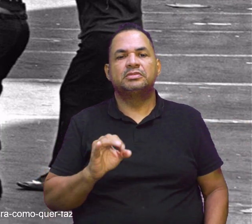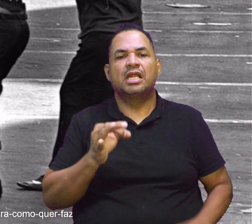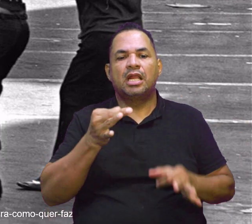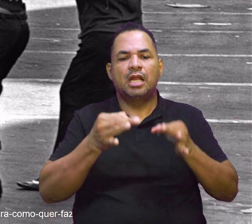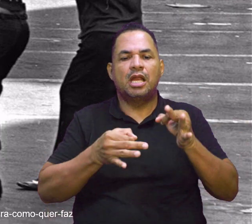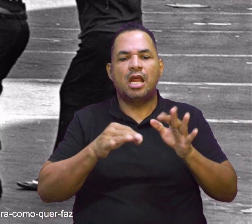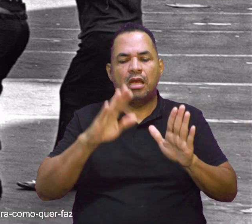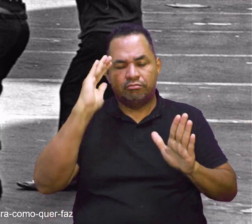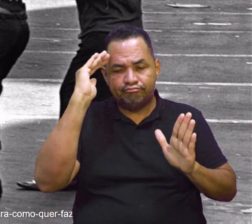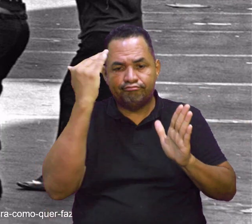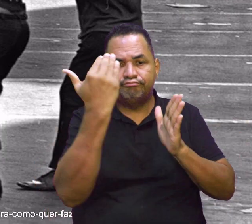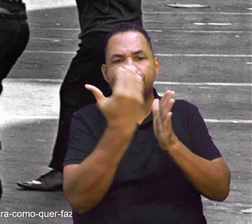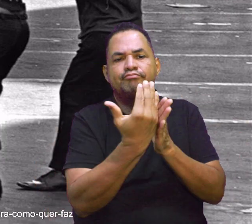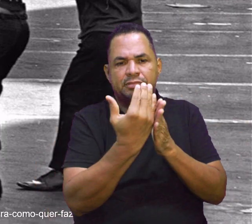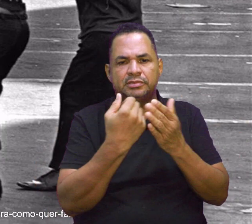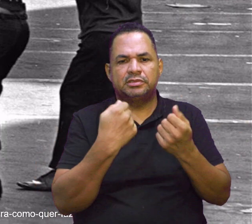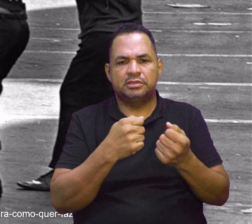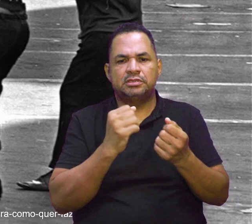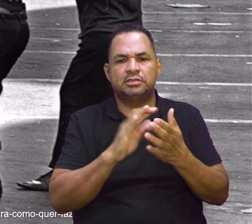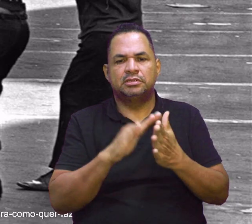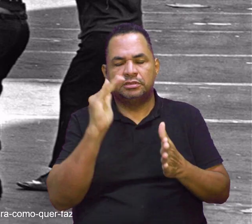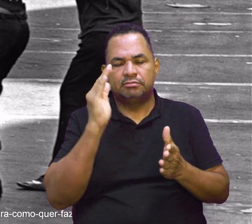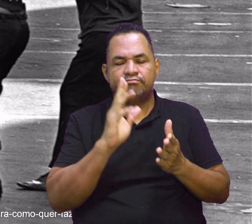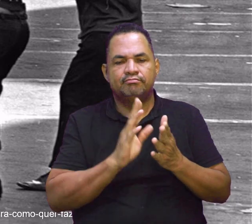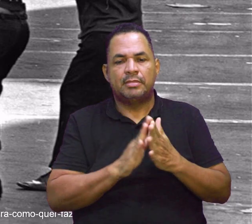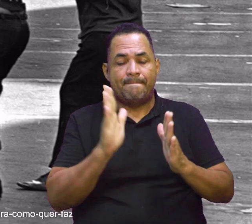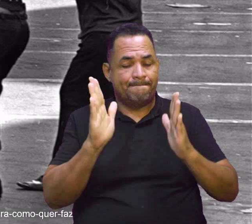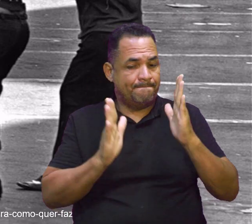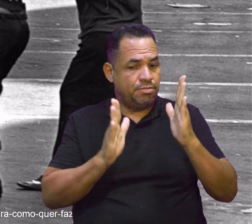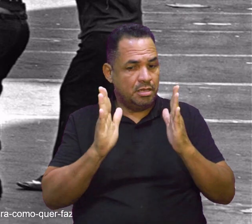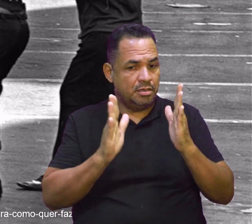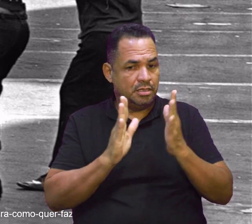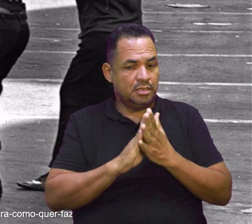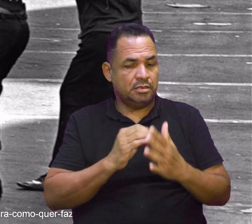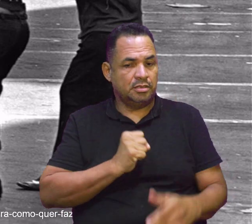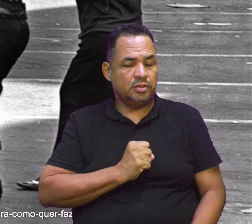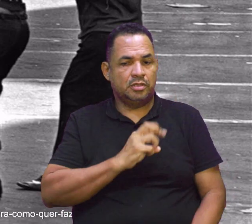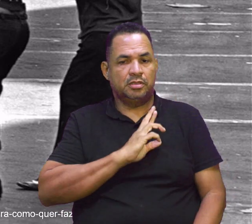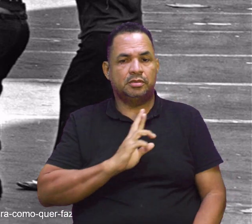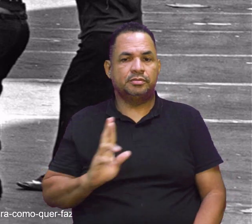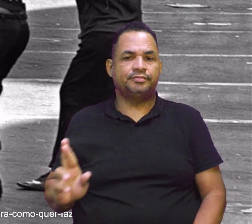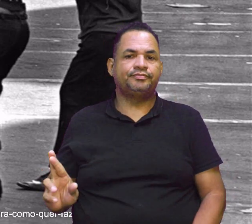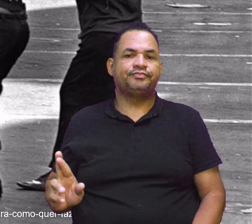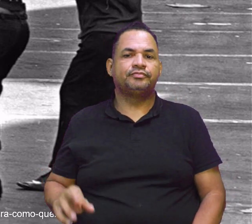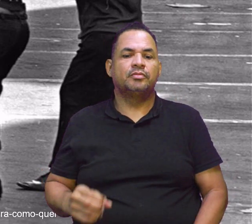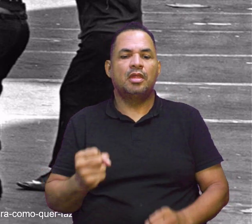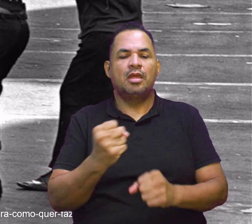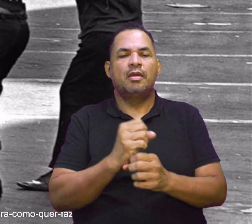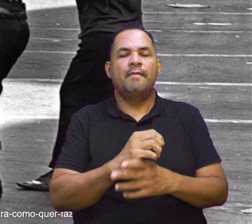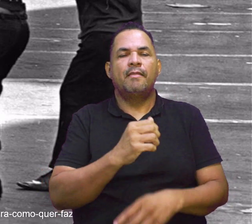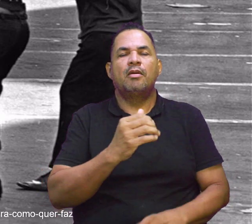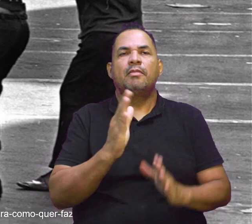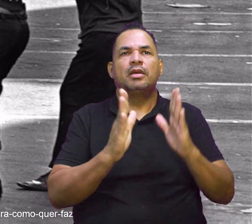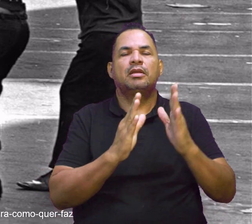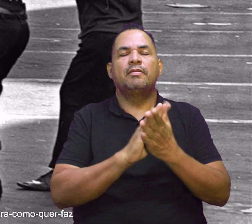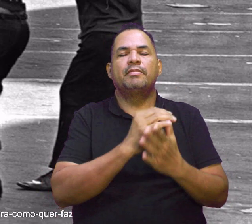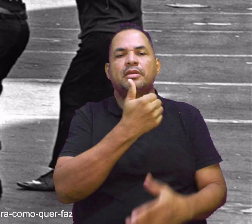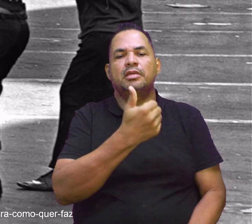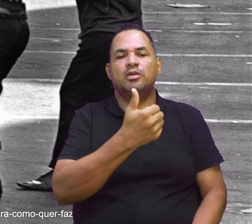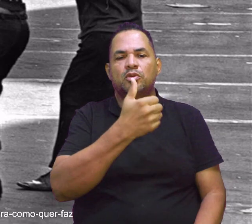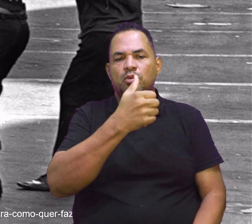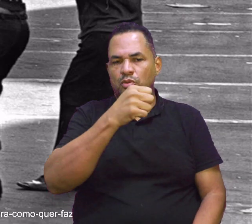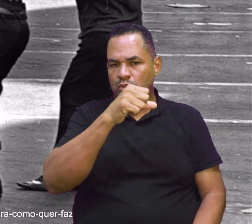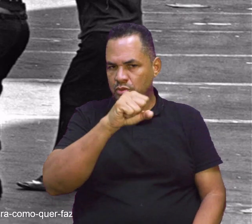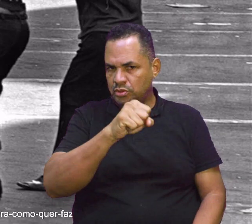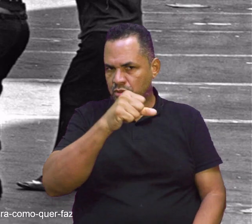ter que seguir. Então, durante essa república, durante o ano de 1889 a 1930, nós